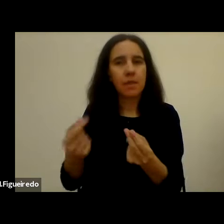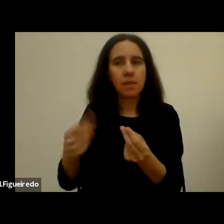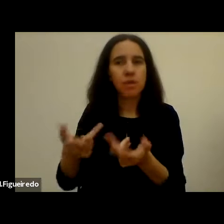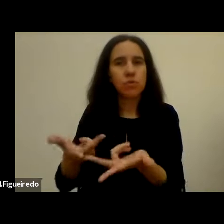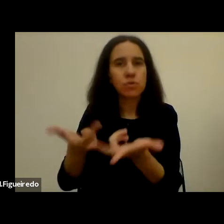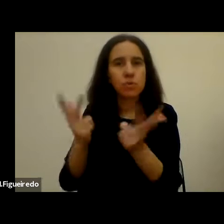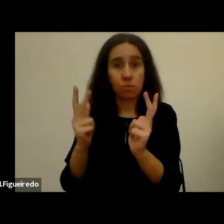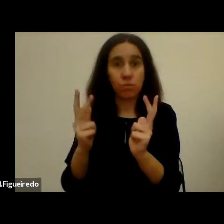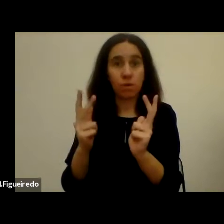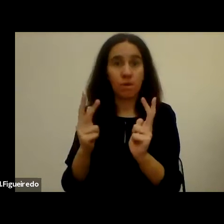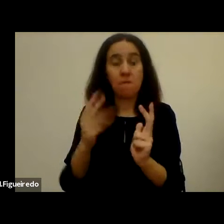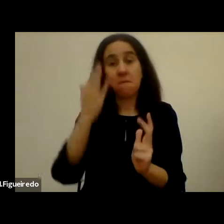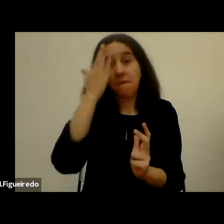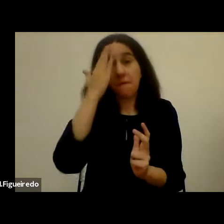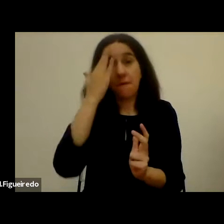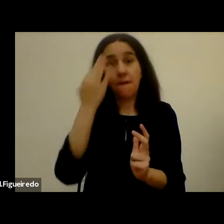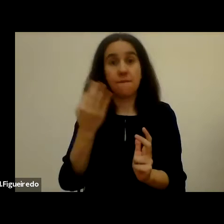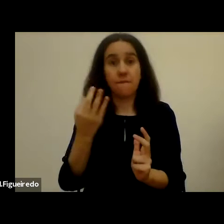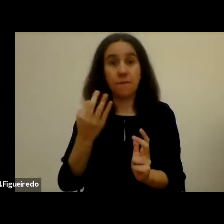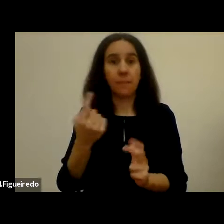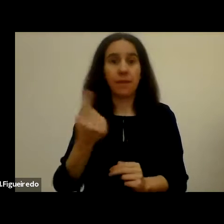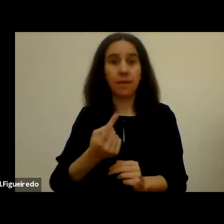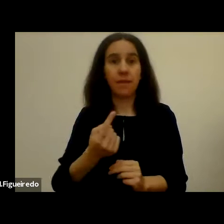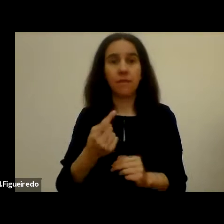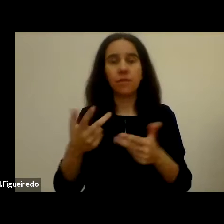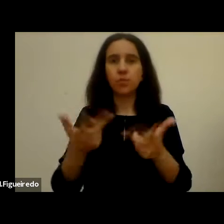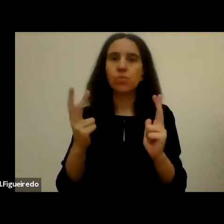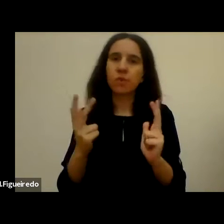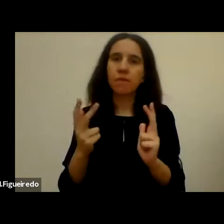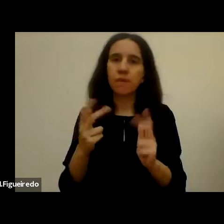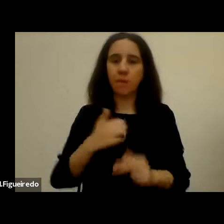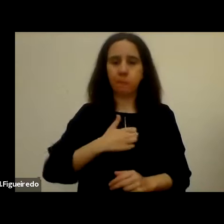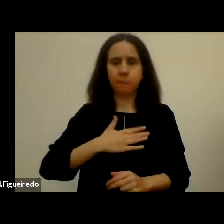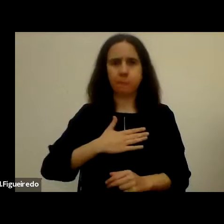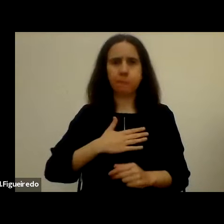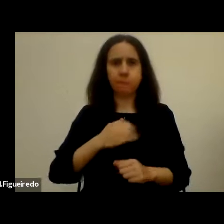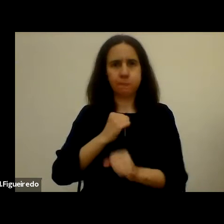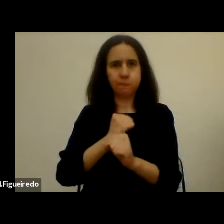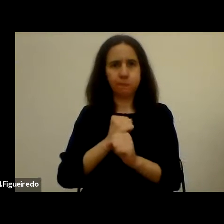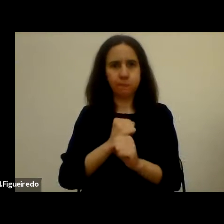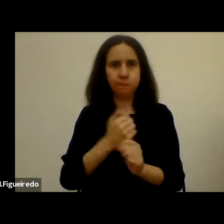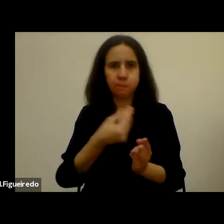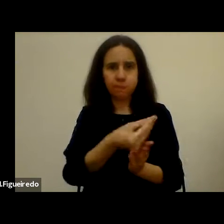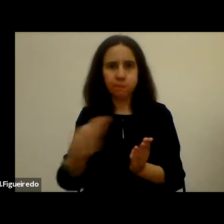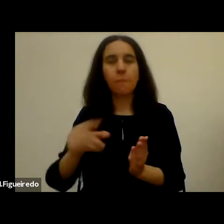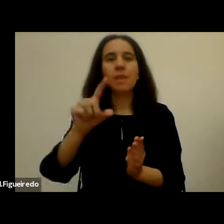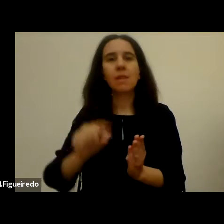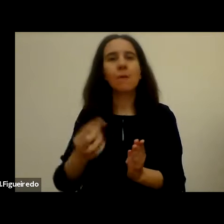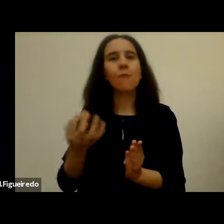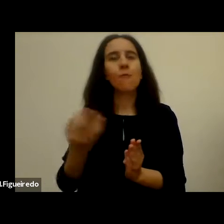disponíveis e que em princípio devem ser disponibilizados pelo empregador, mas que contaram também com um